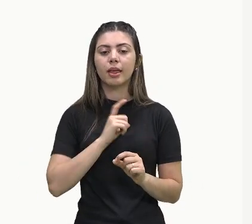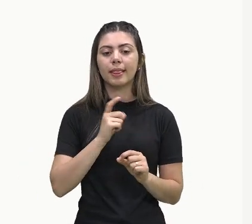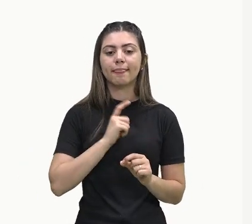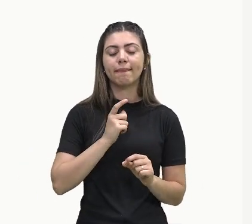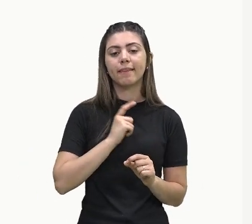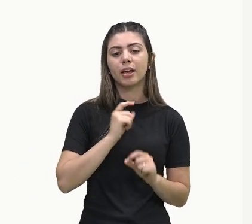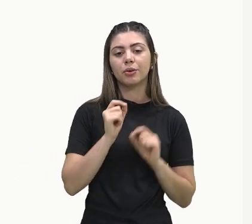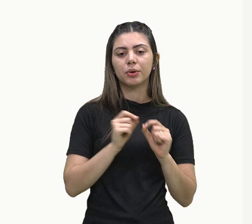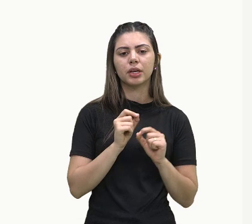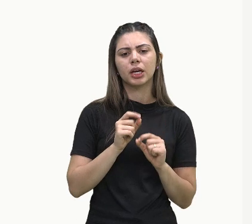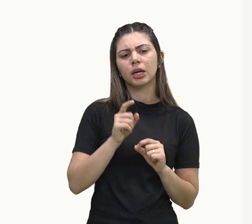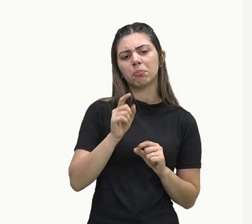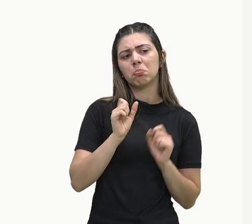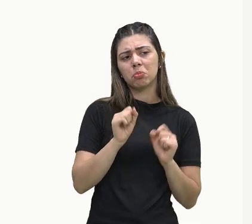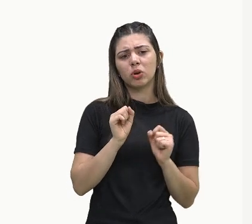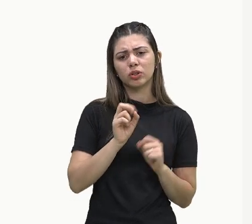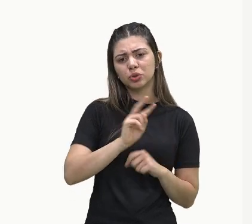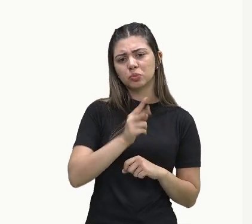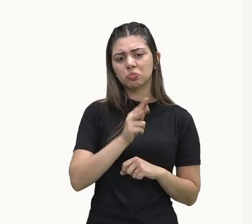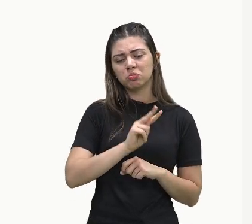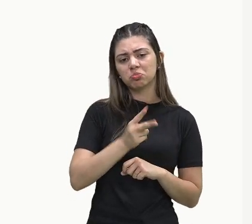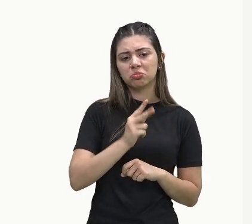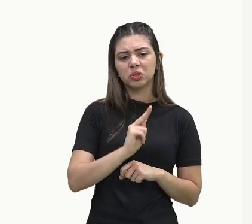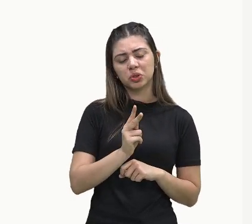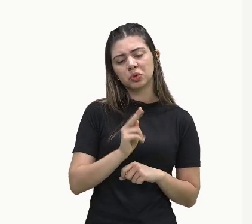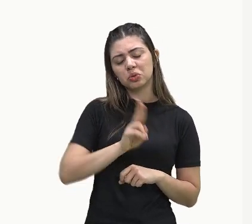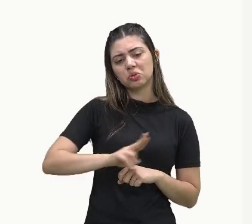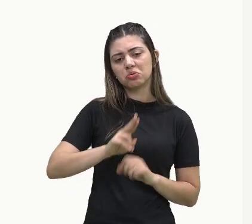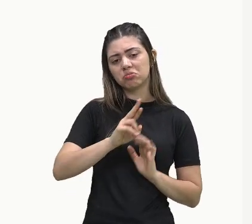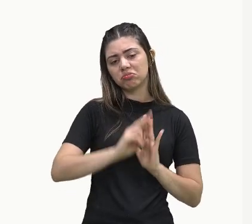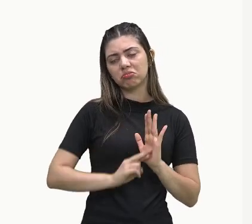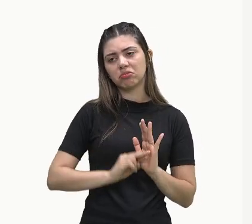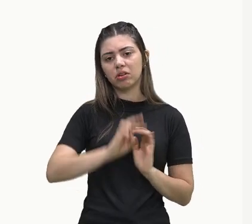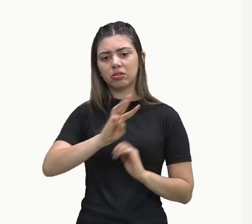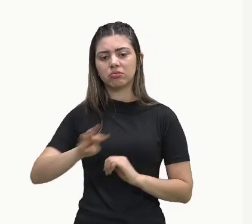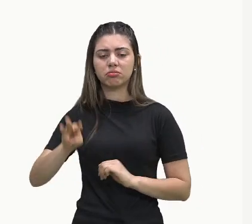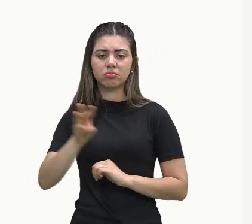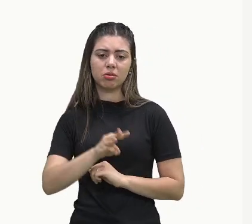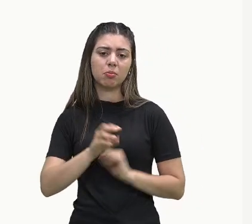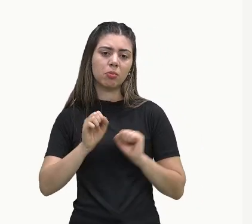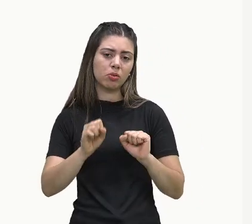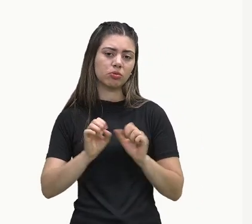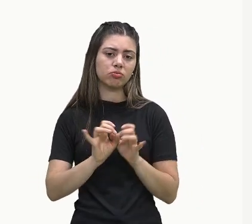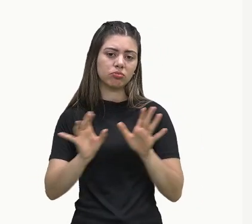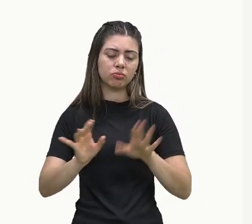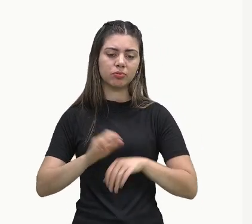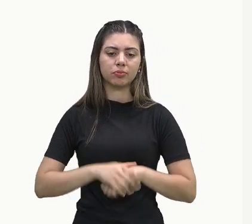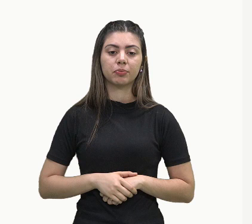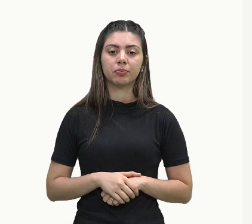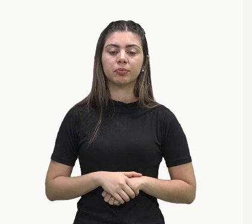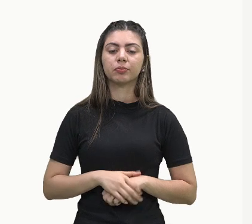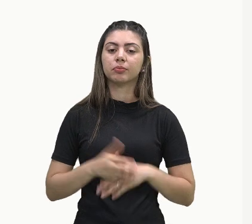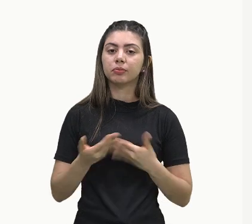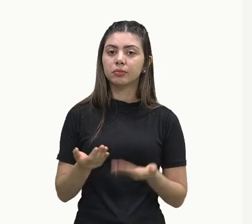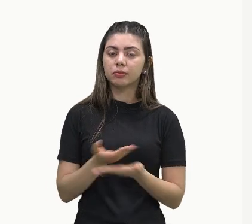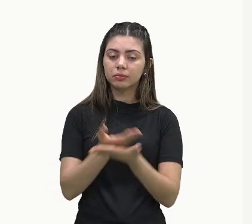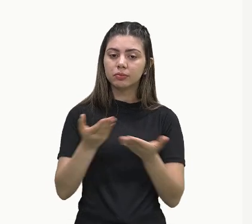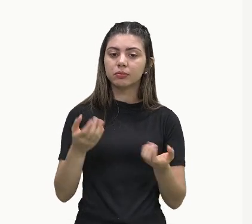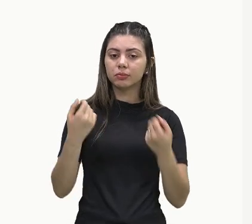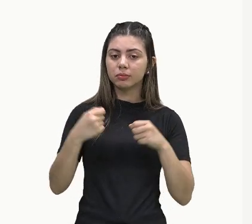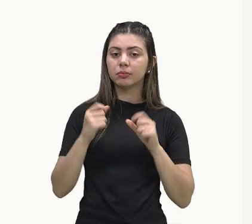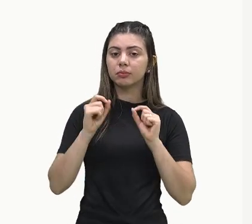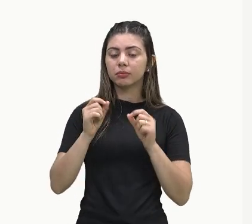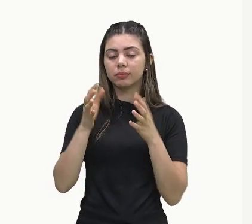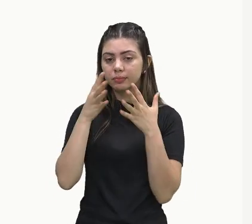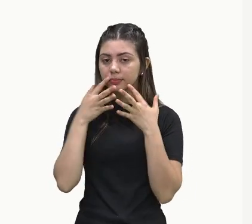coeficiente angular ou utilizando a regra de sarir correto só tem que tomar